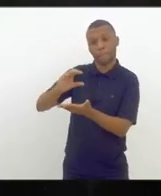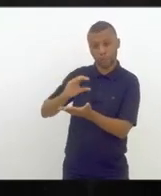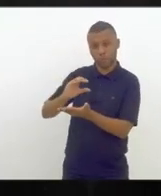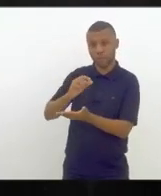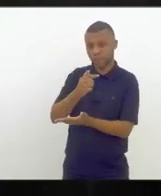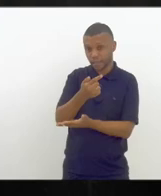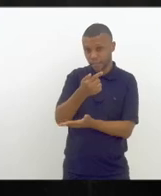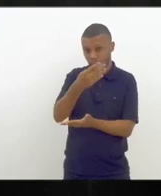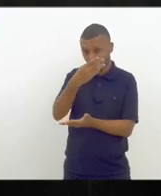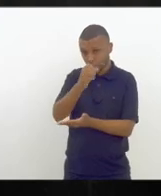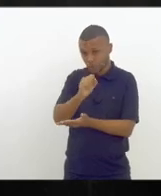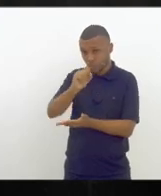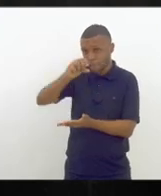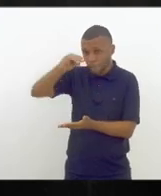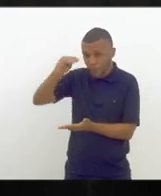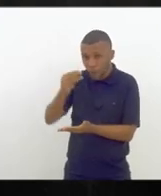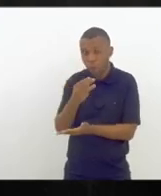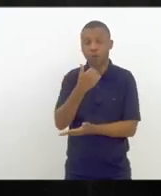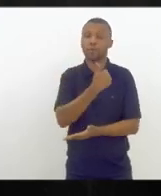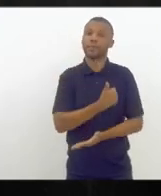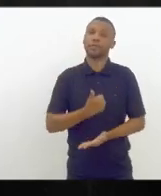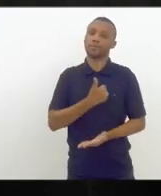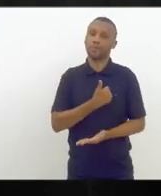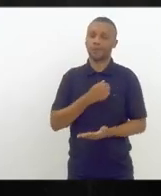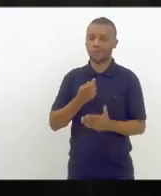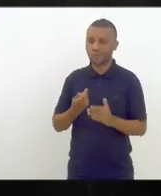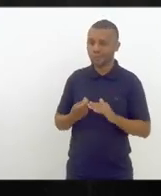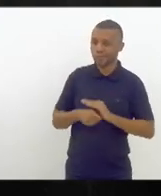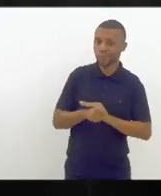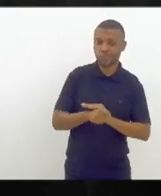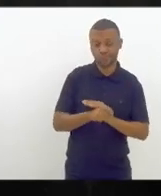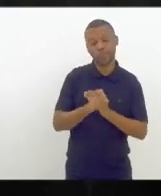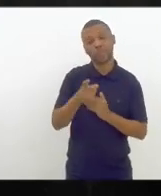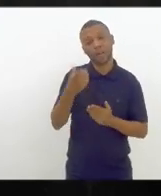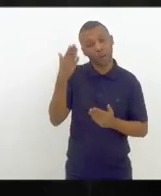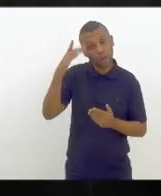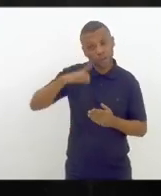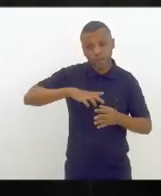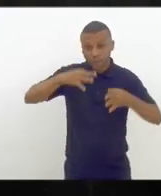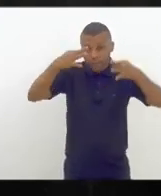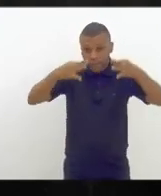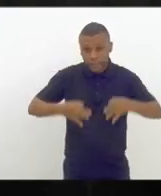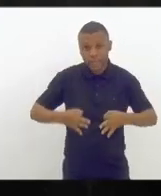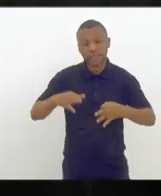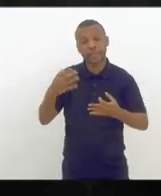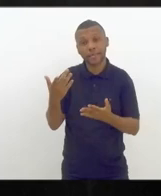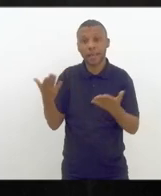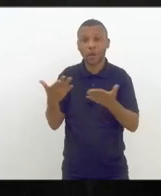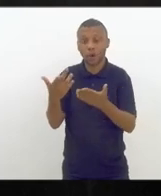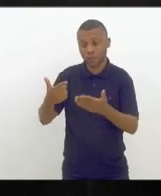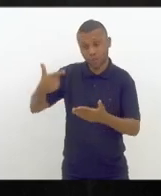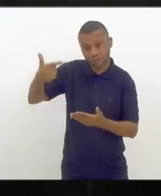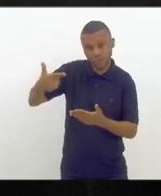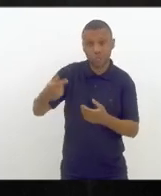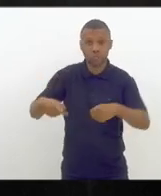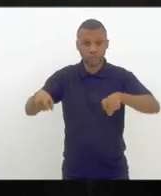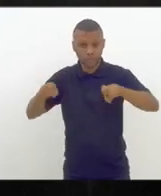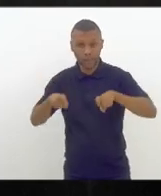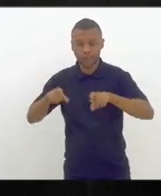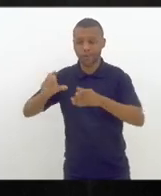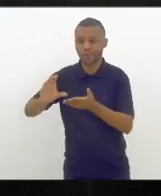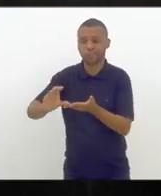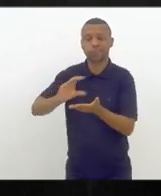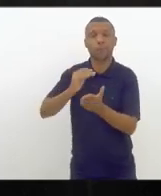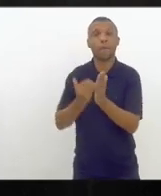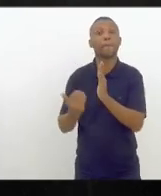nossa cidade, eu não tenho dúvida que agora, no seu segundo mandato, muito mais recursos você irá enviar, não só para a cidade